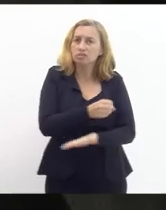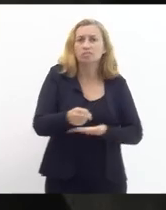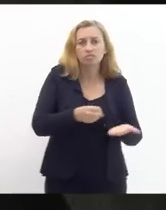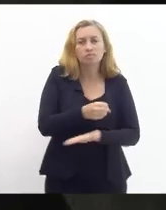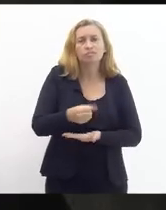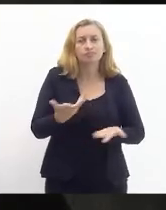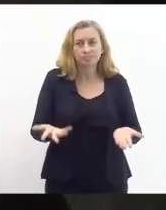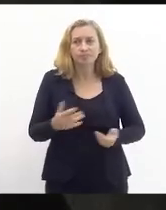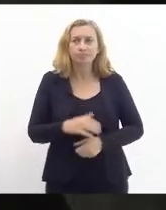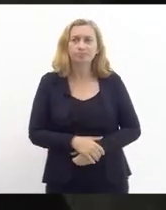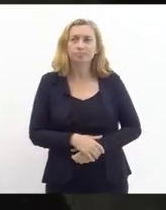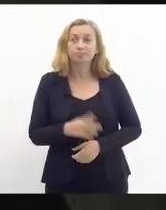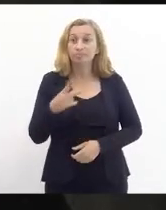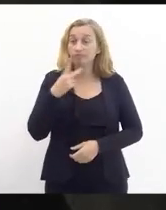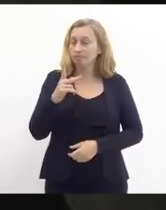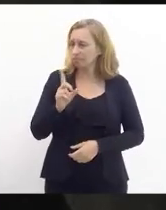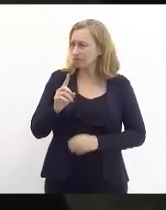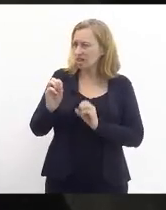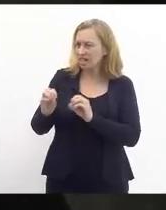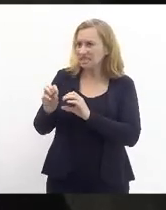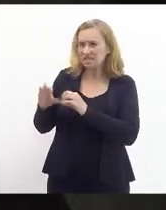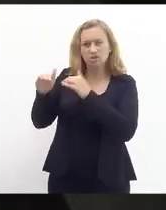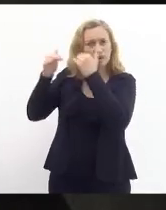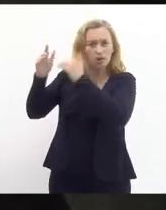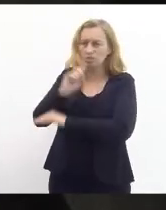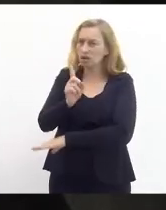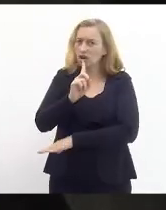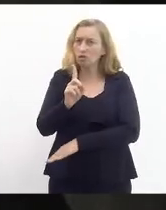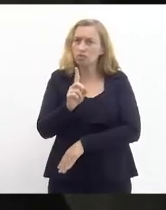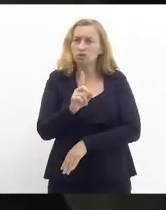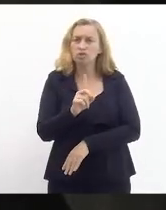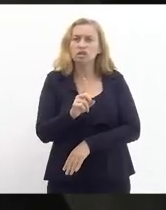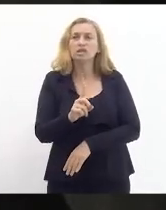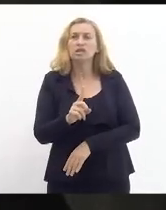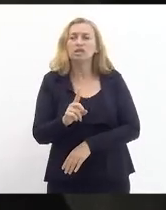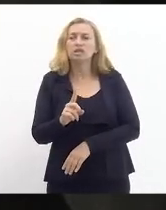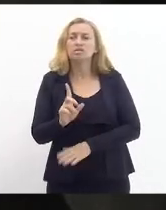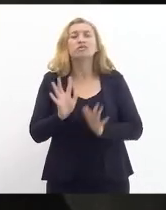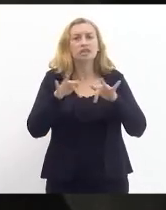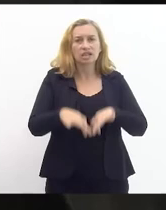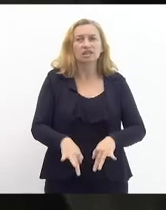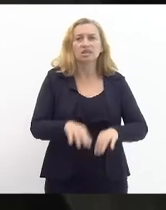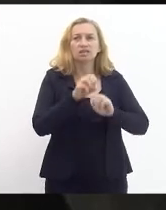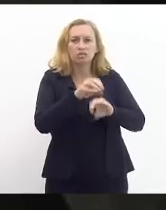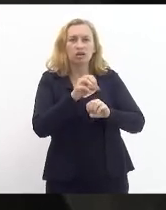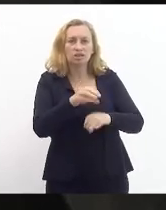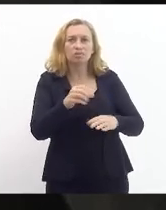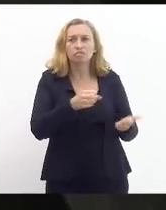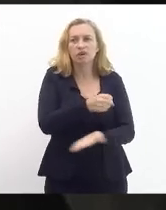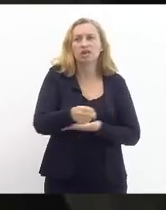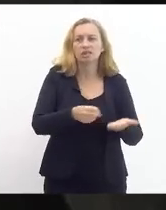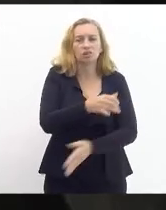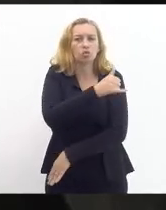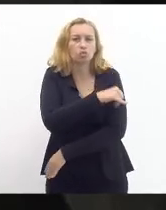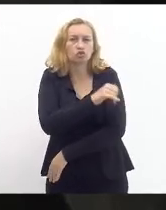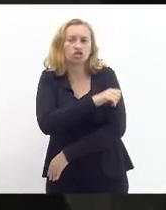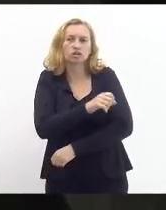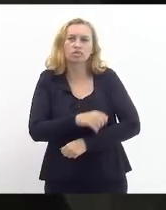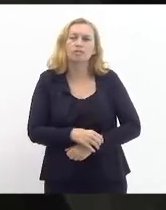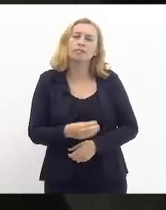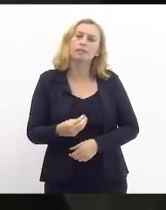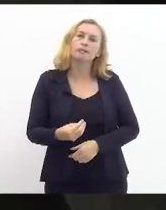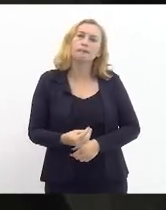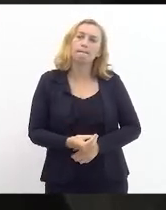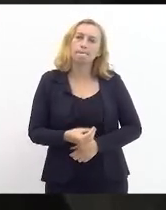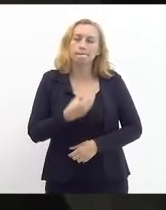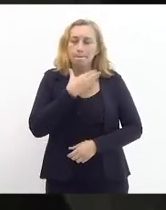básica e nem fazer os seus pelo ainda não garantir que completa educação básica então Rio de Janeiro Rio de Janeiro